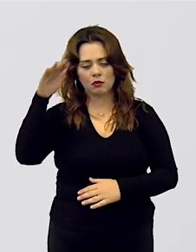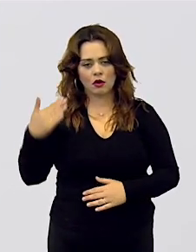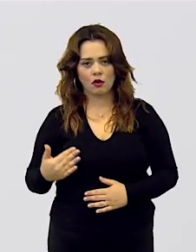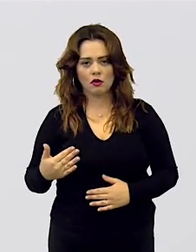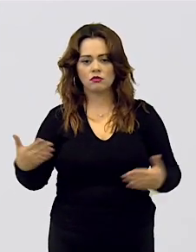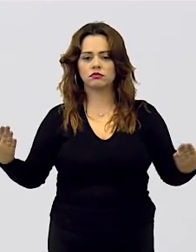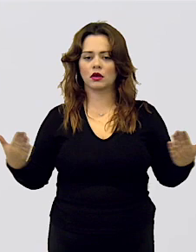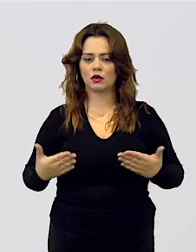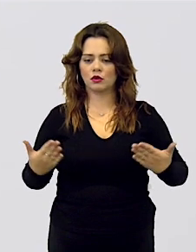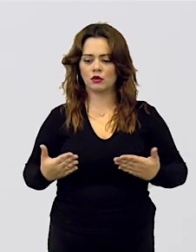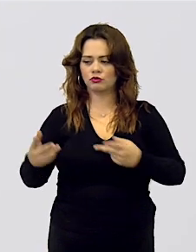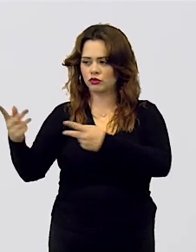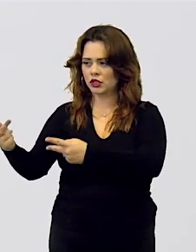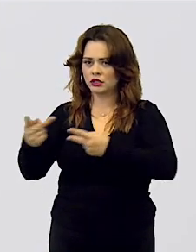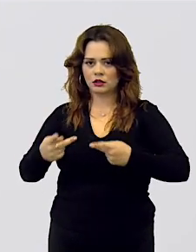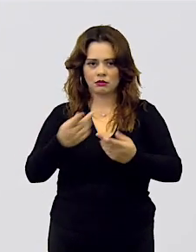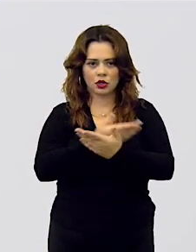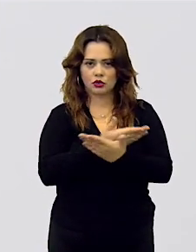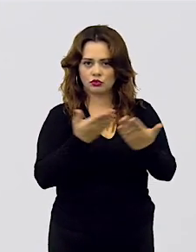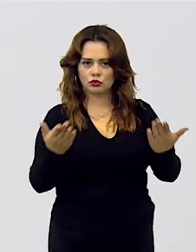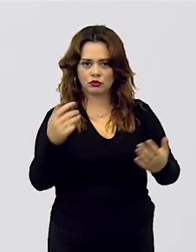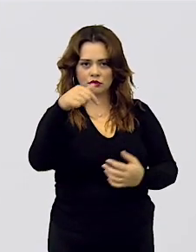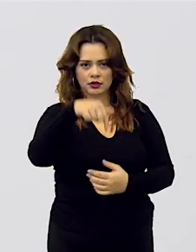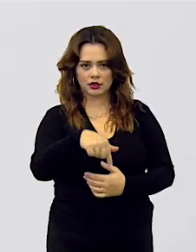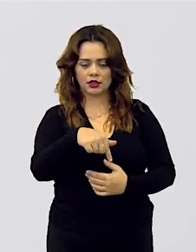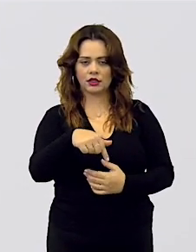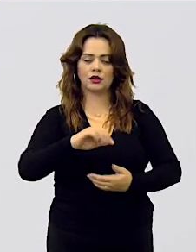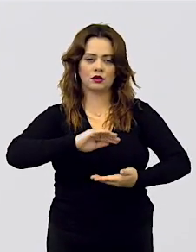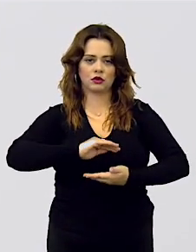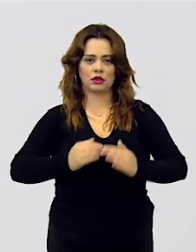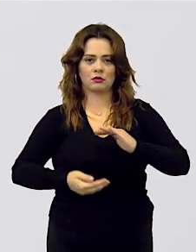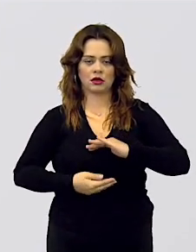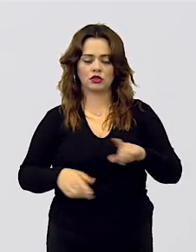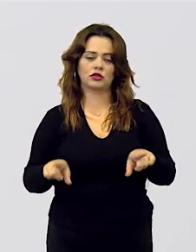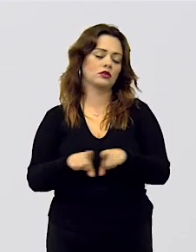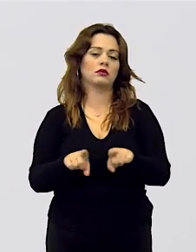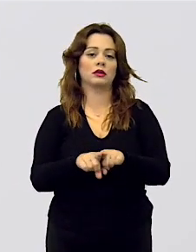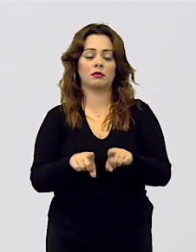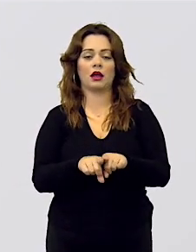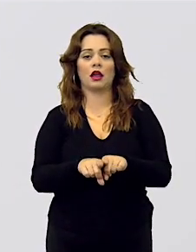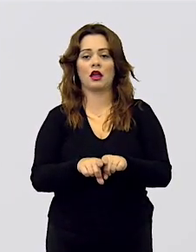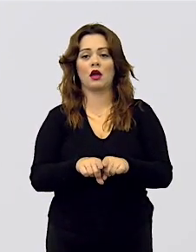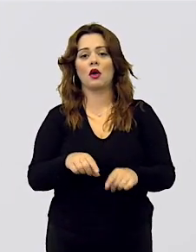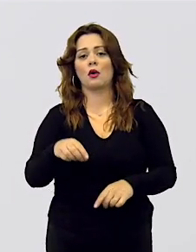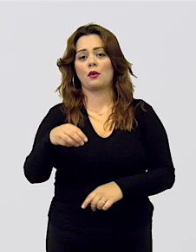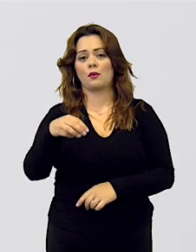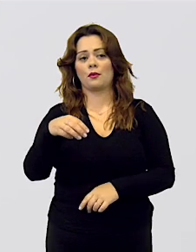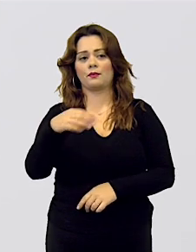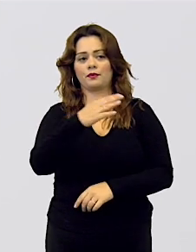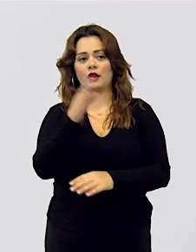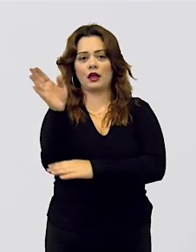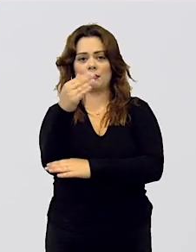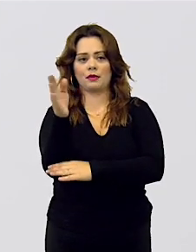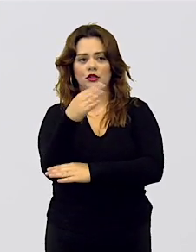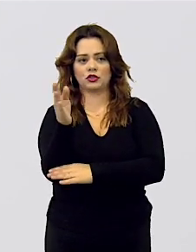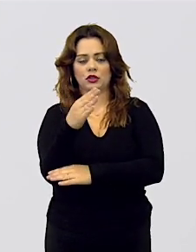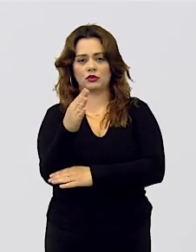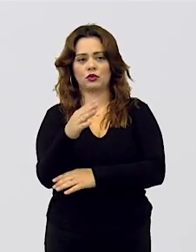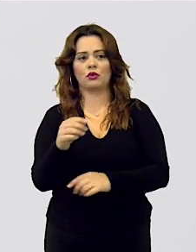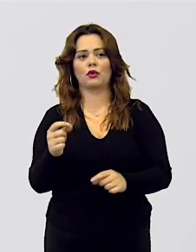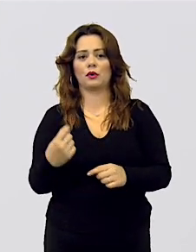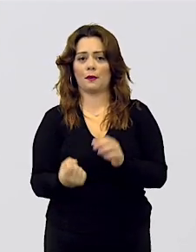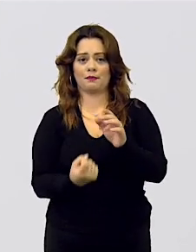honra hoje recebendo esta casa neste seminário o embaixador Rute board e o ministro adjunto ao